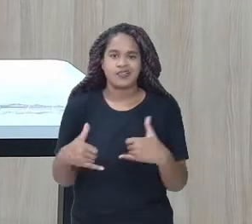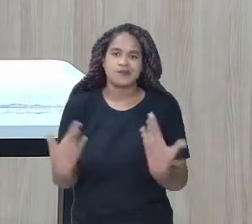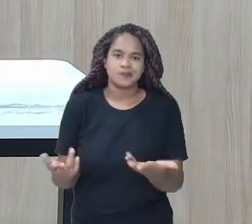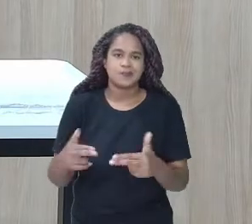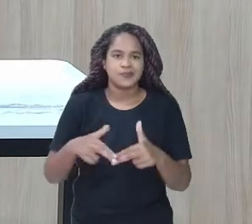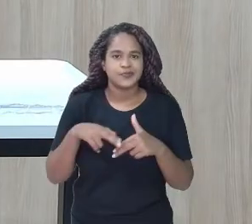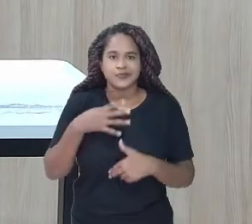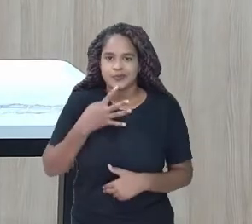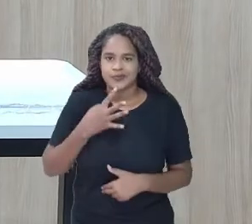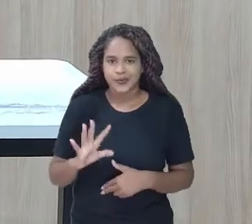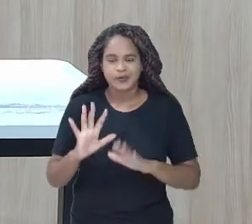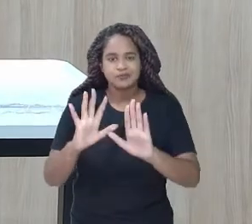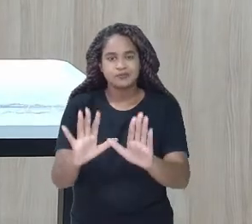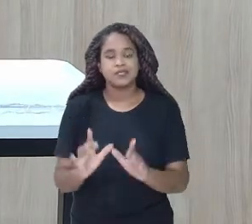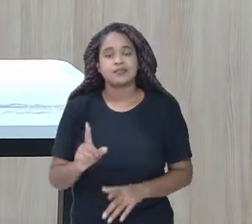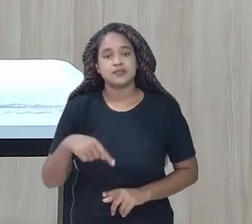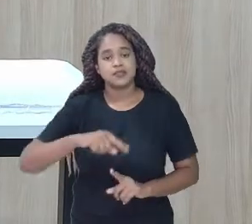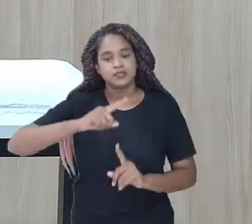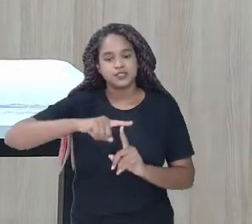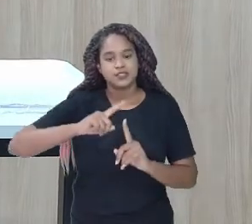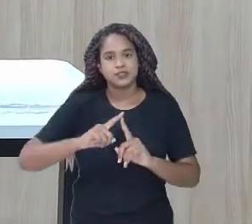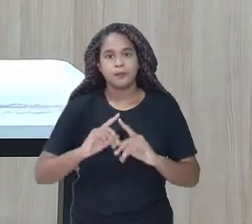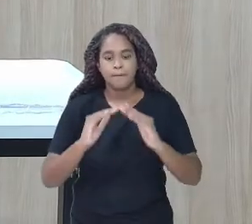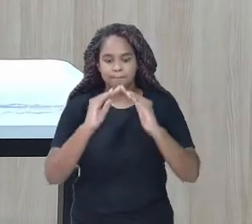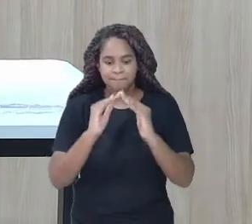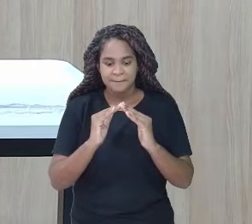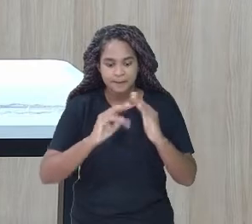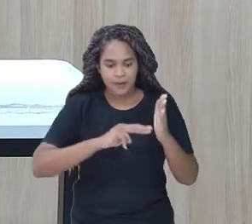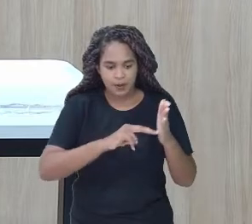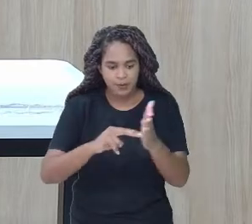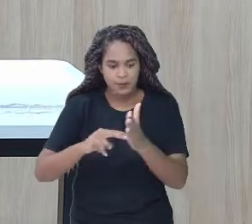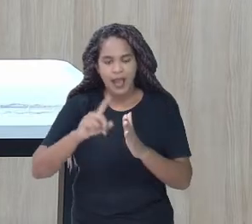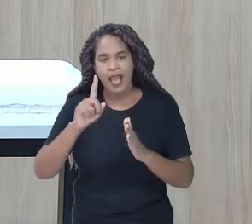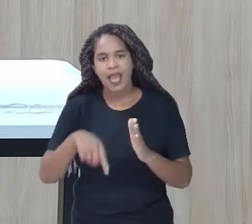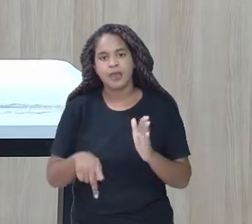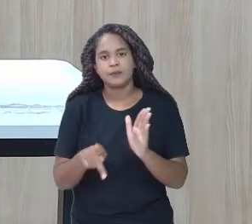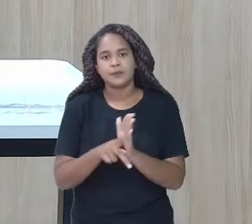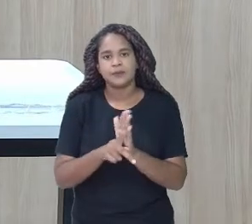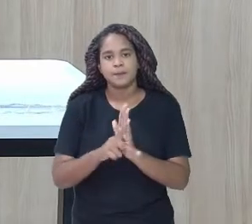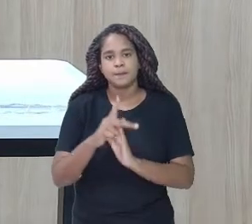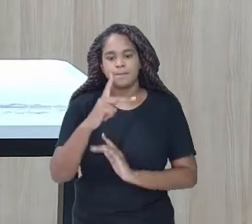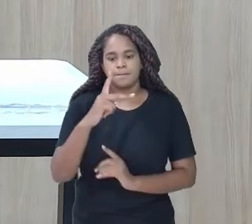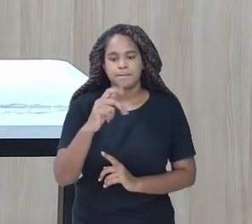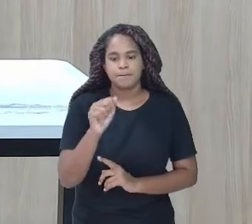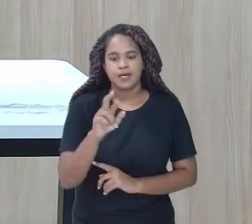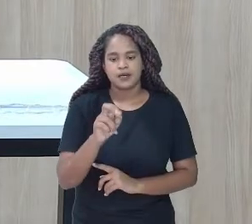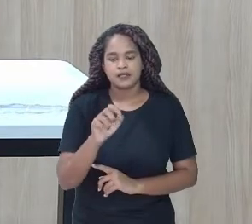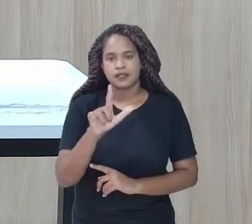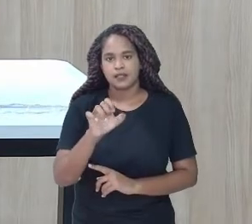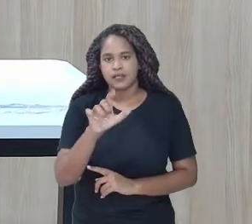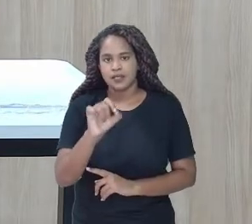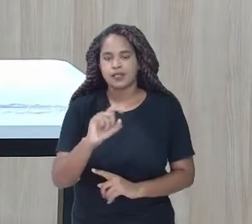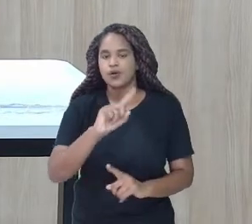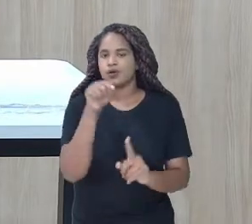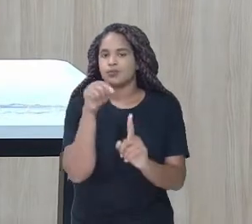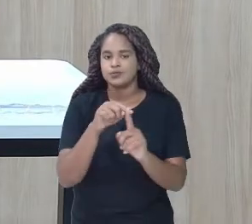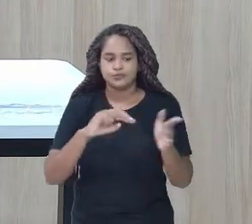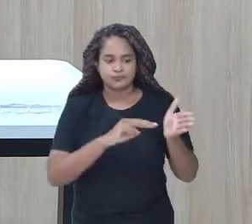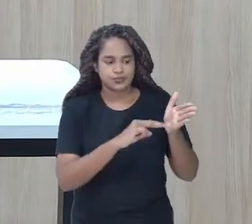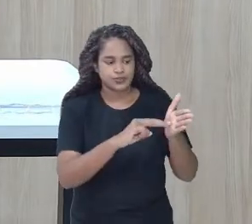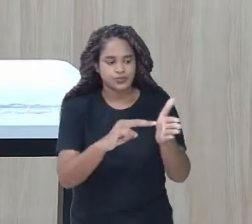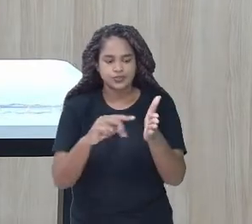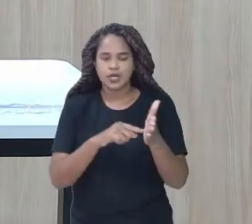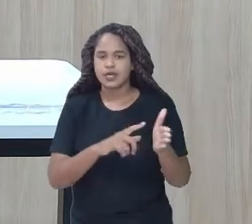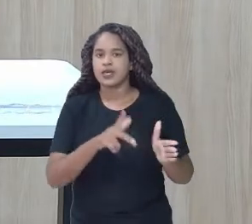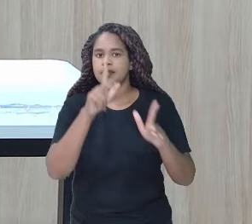normalmente, esse circuito é paralelo, justamente para que as tomadas existentes elas tenham